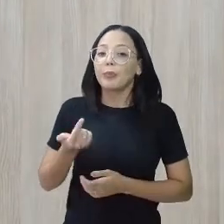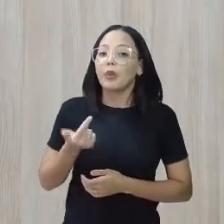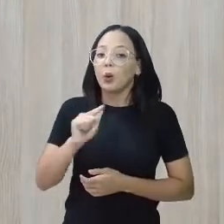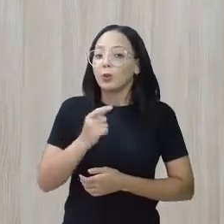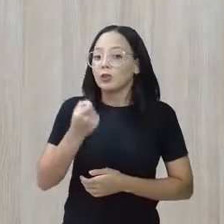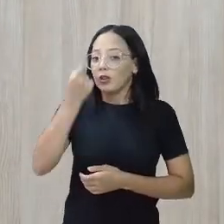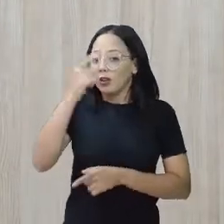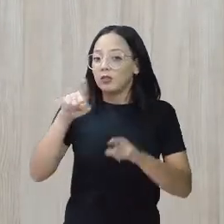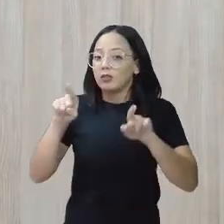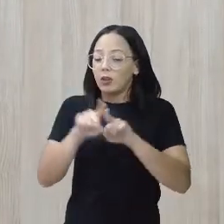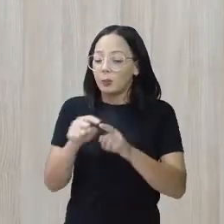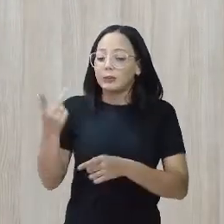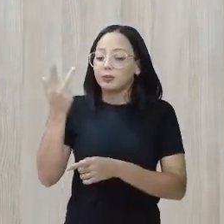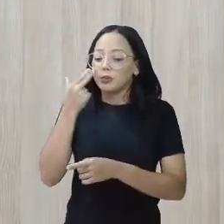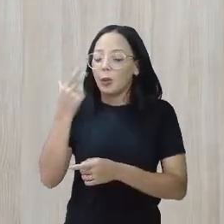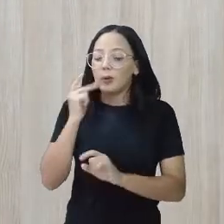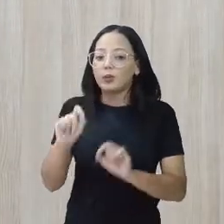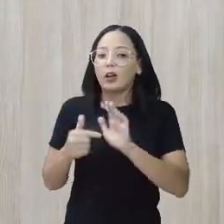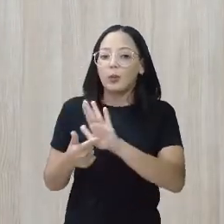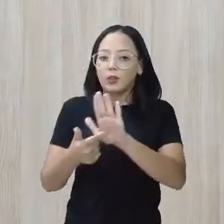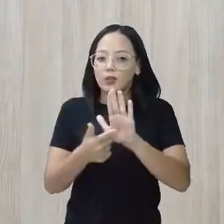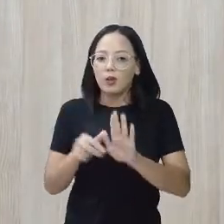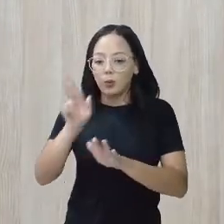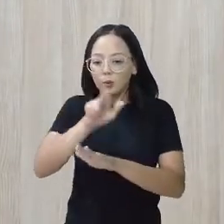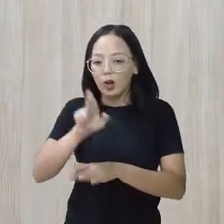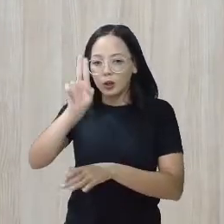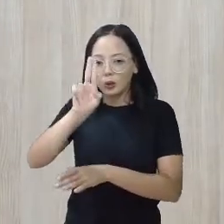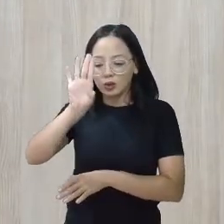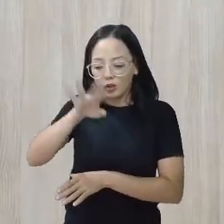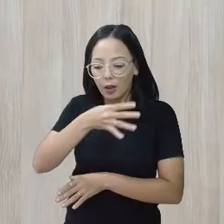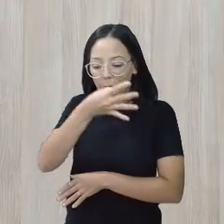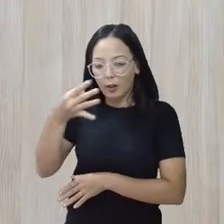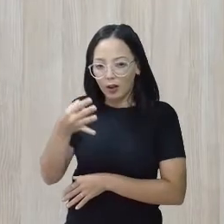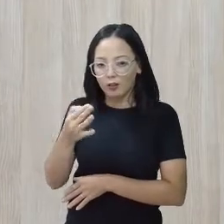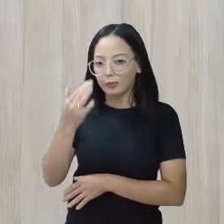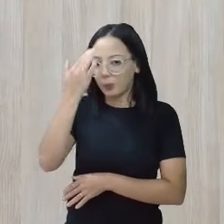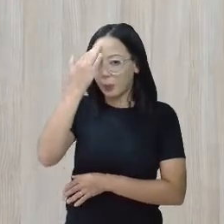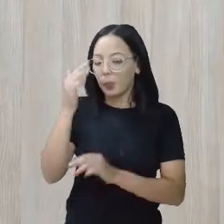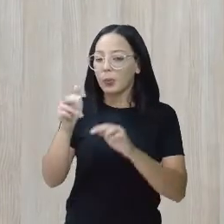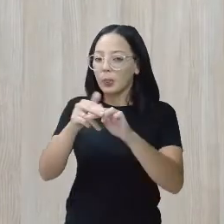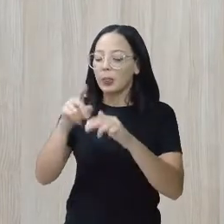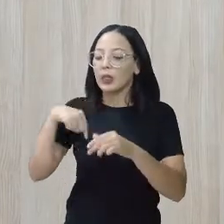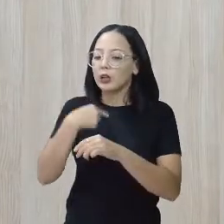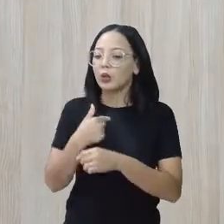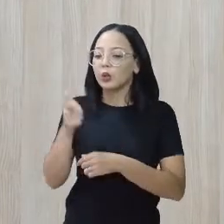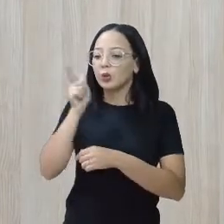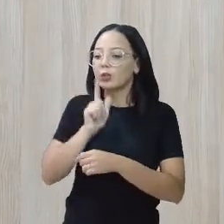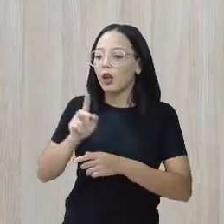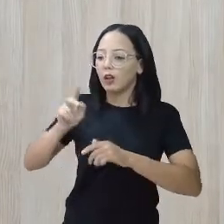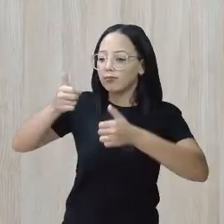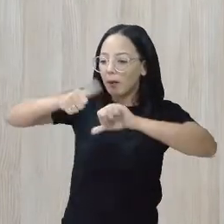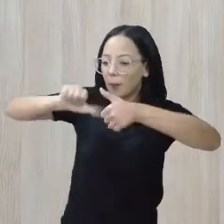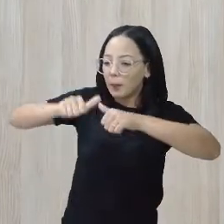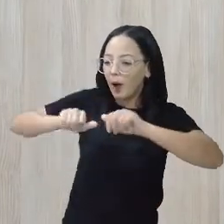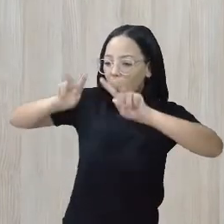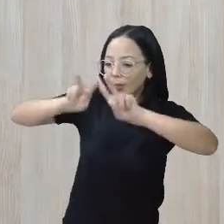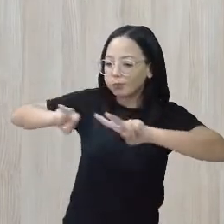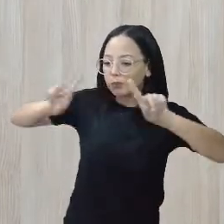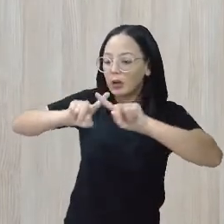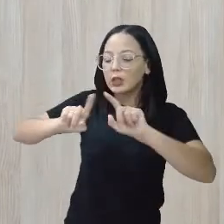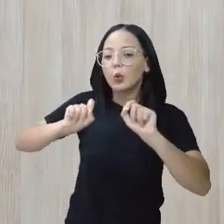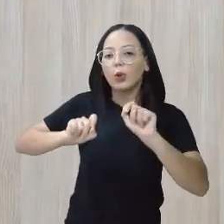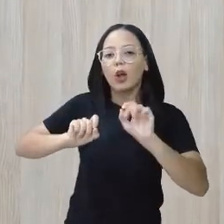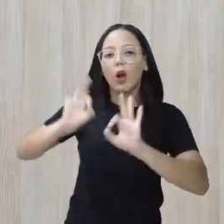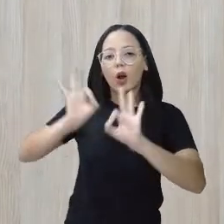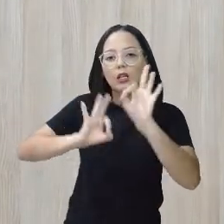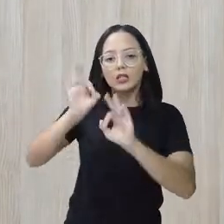que também é bem comum é a representação através das tabelas. Aqui a gente consegue analisar, mas é uma organização